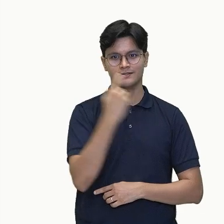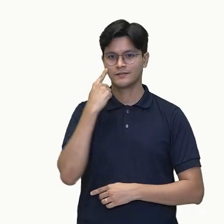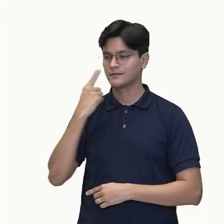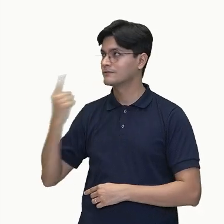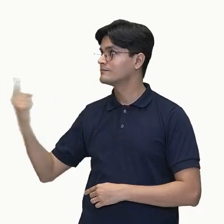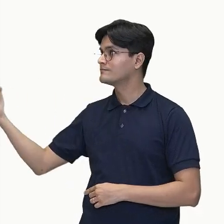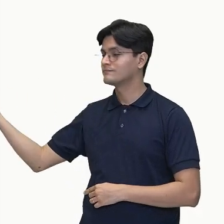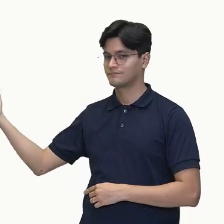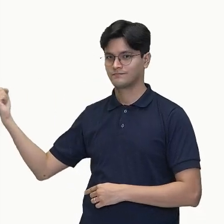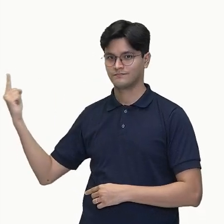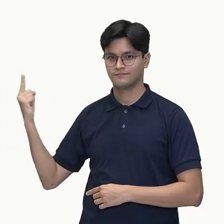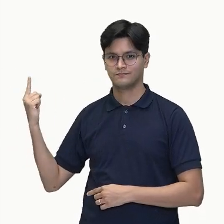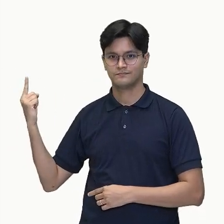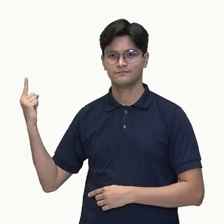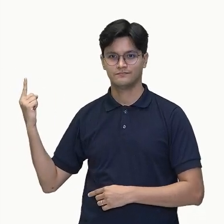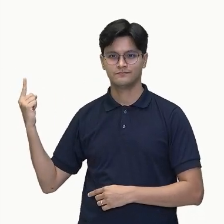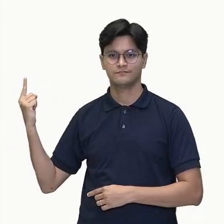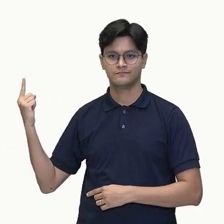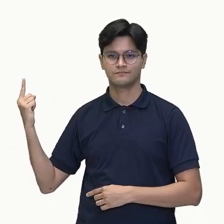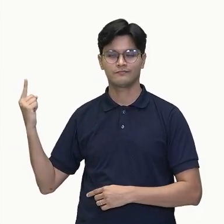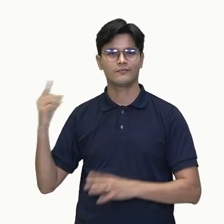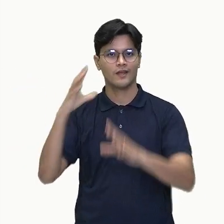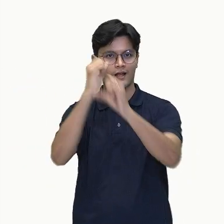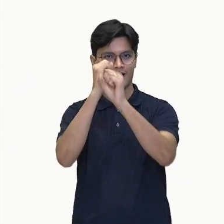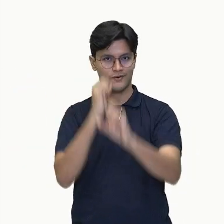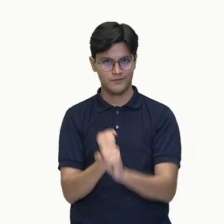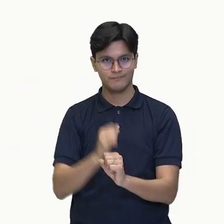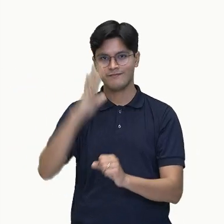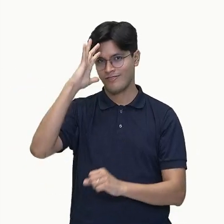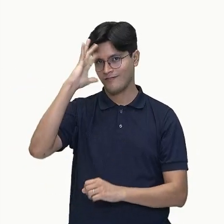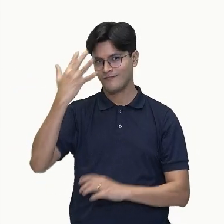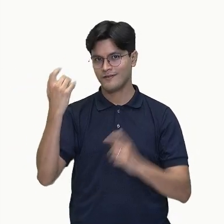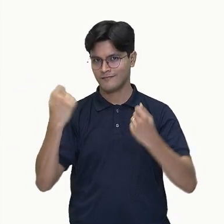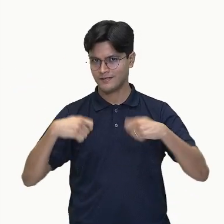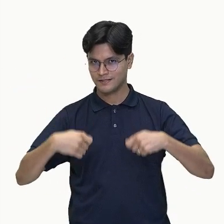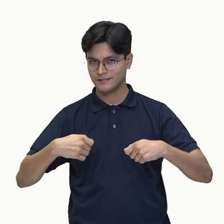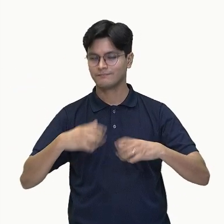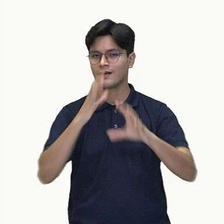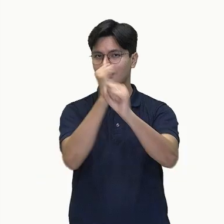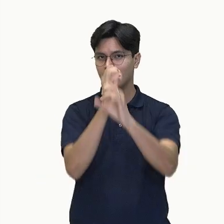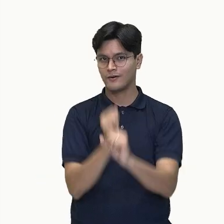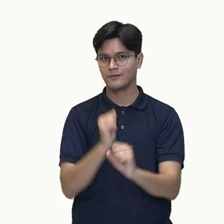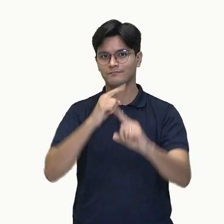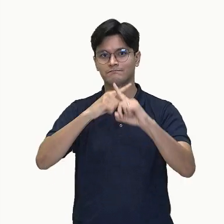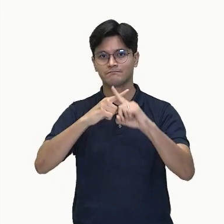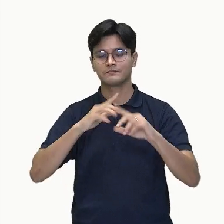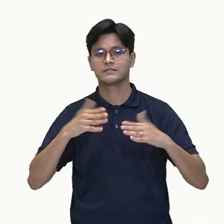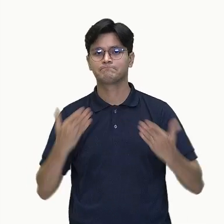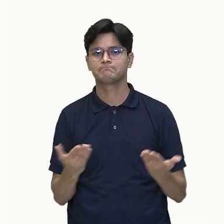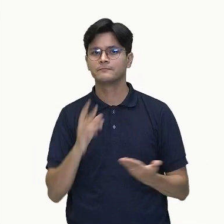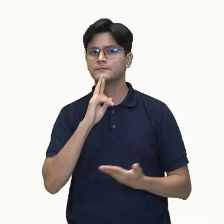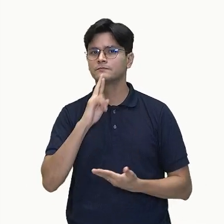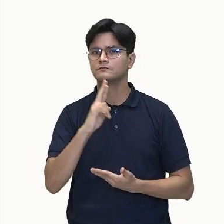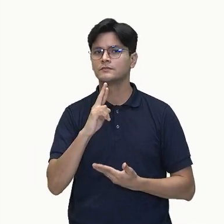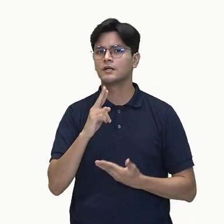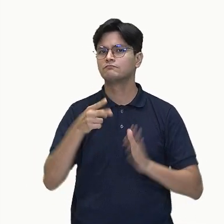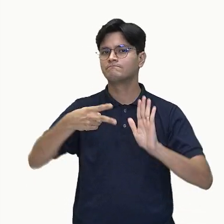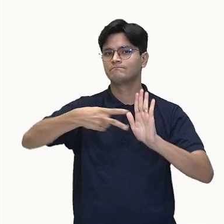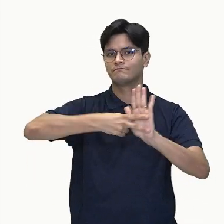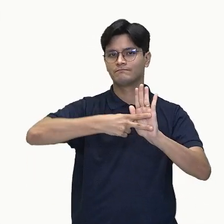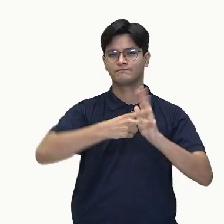a operação que aparece aí, que no caso é a multiplicação. Então, o resultado vai ser igual a